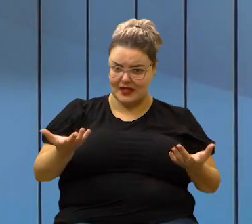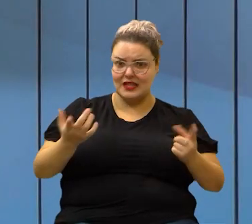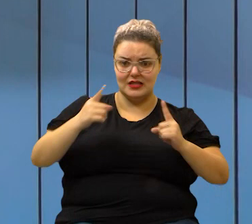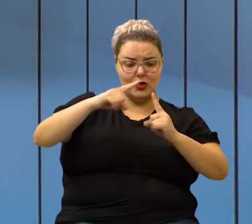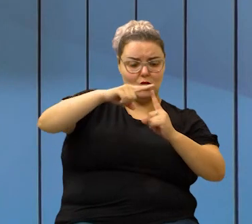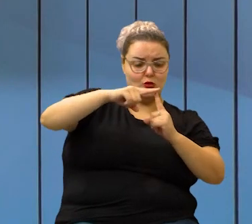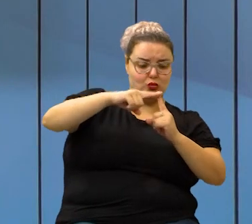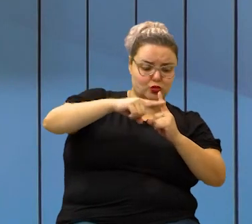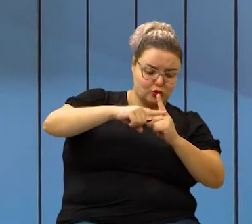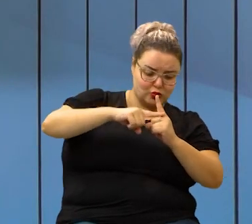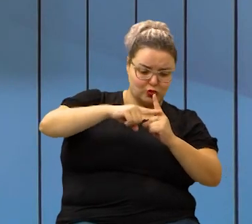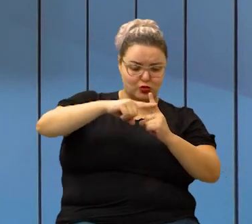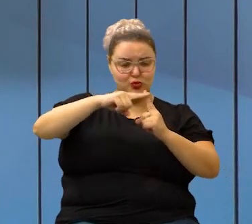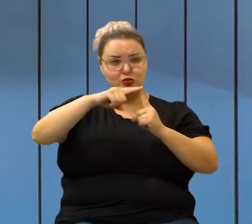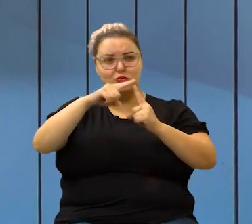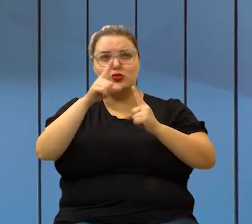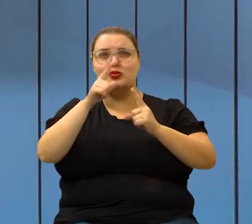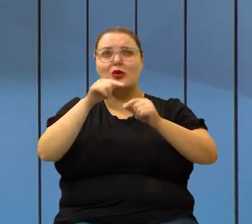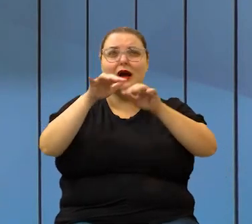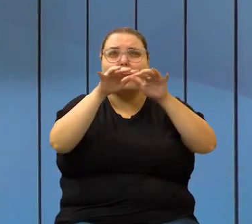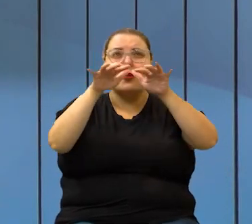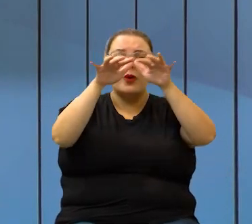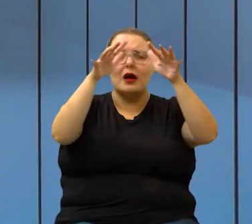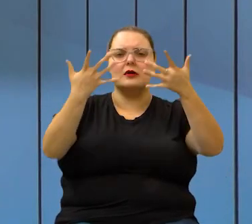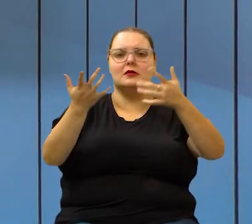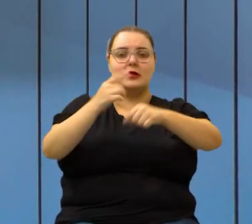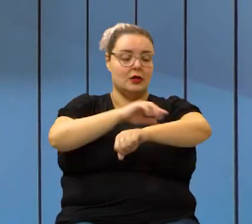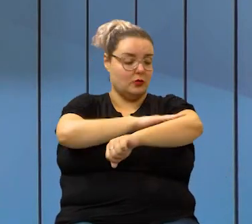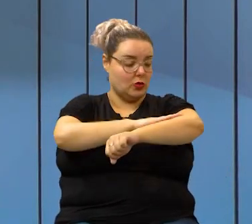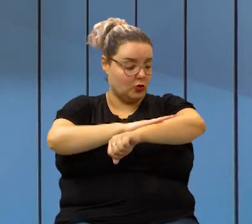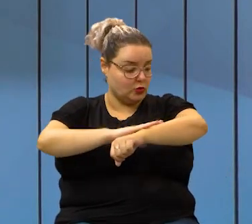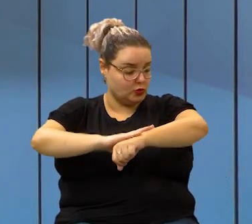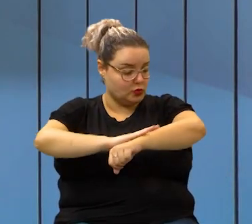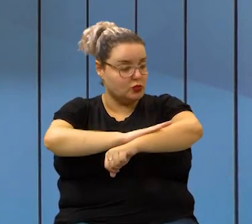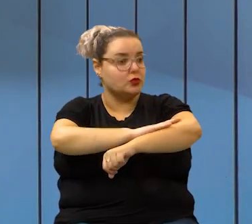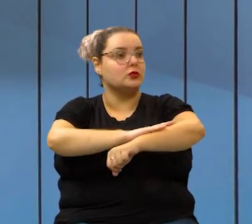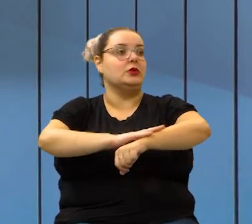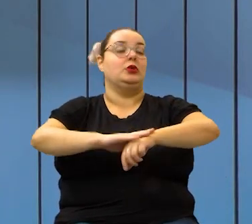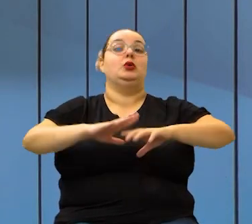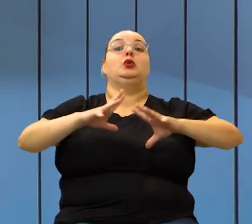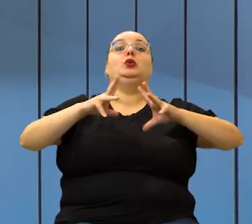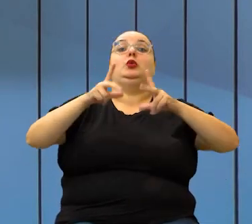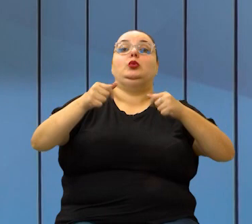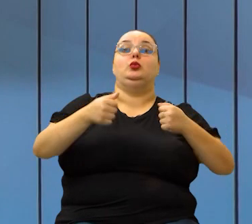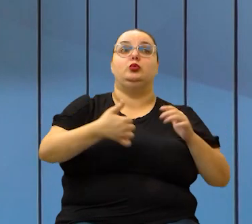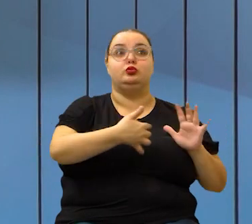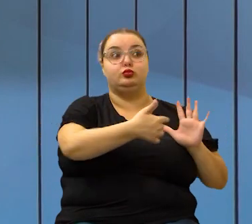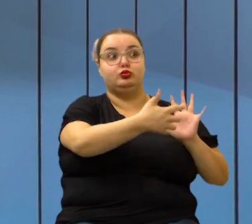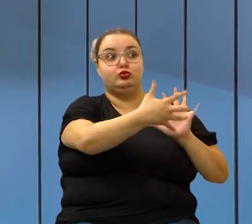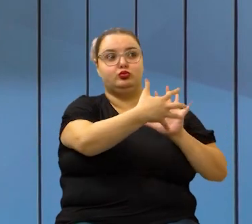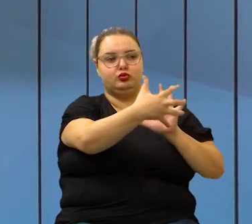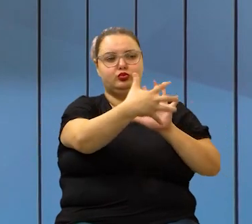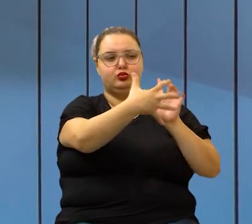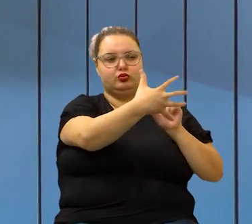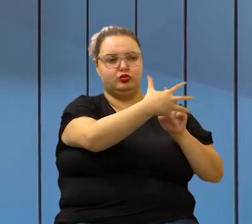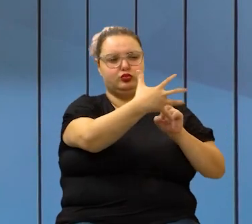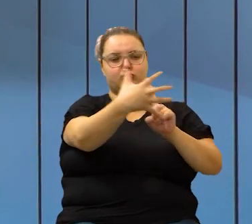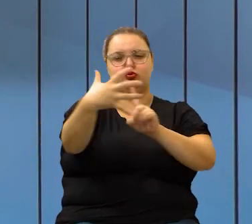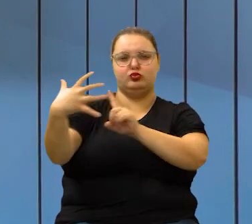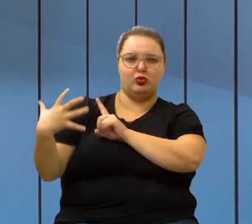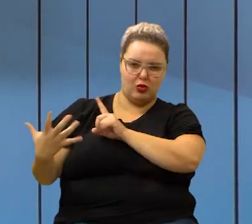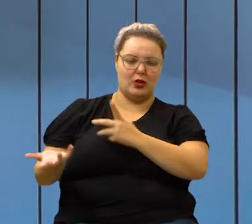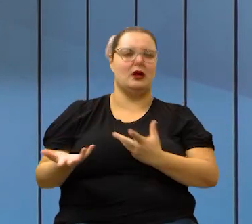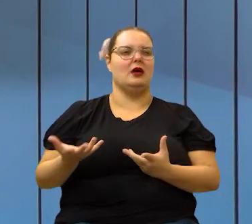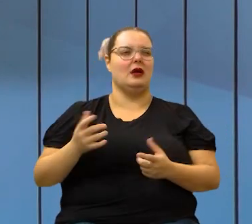na temperatura, na umidade. A nossa pele, que está ali totalmente exposta, ela sofre com